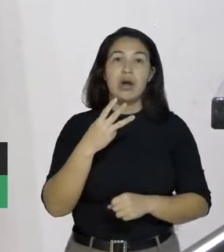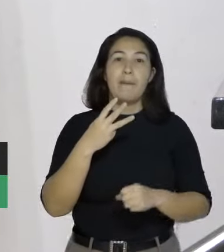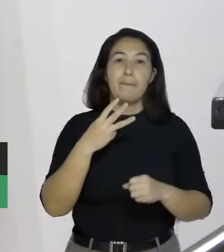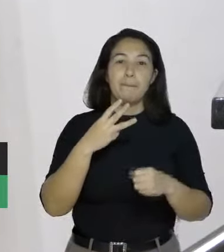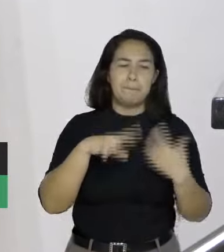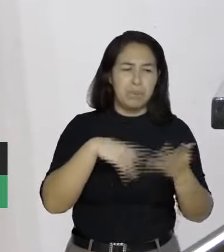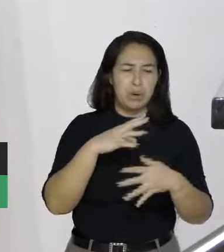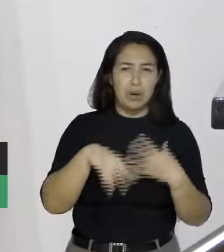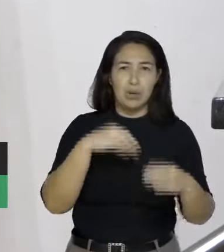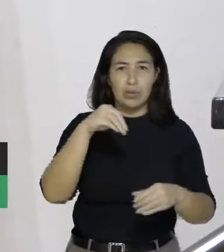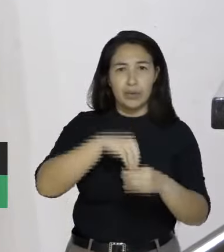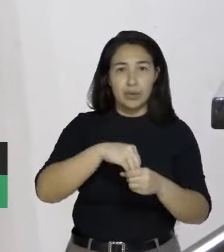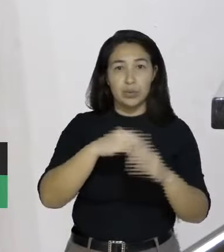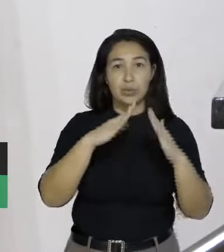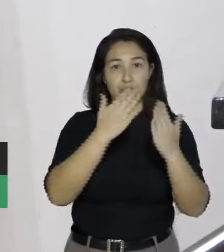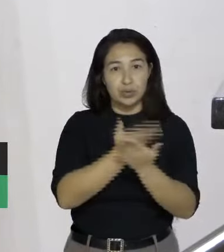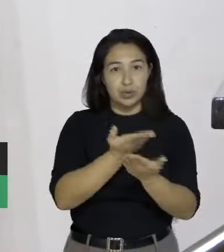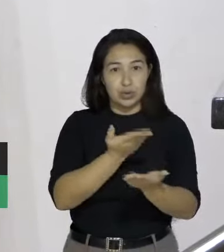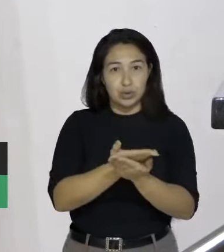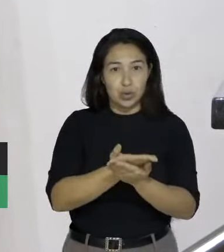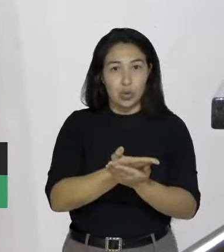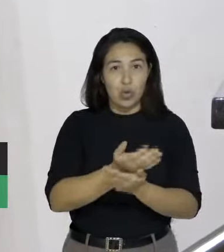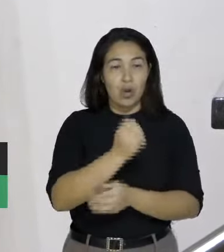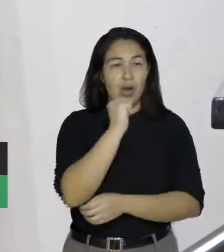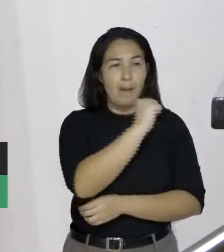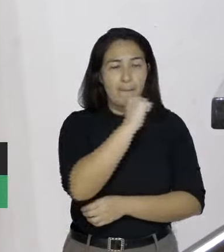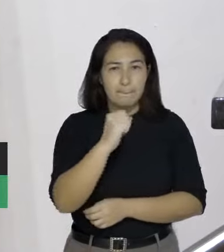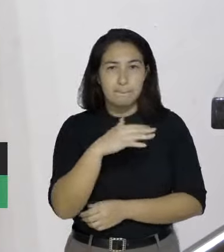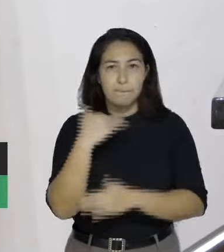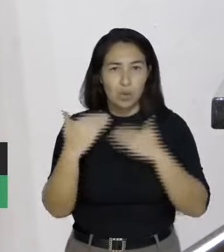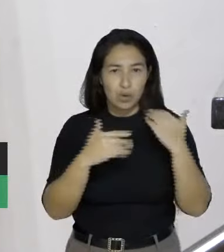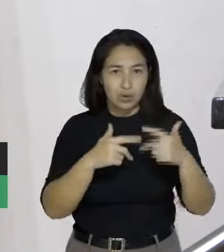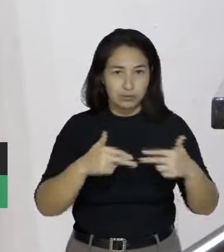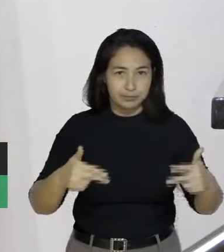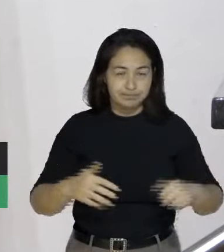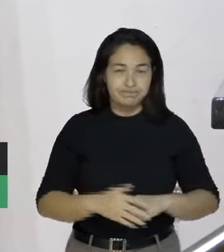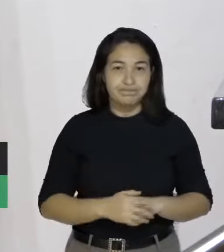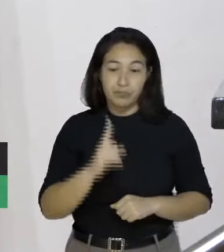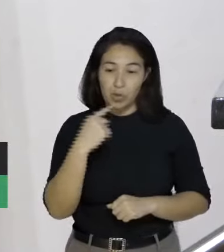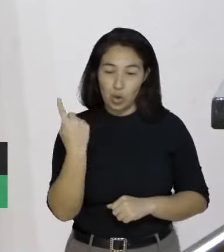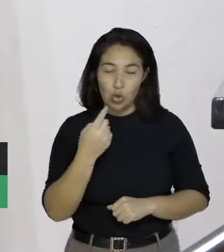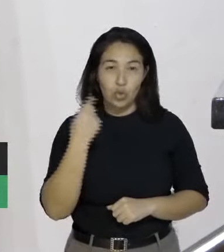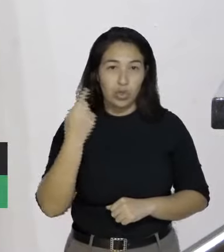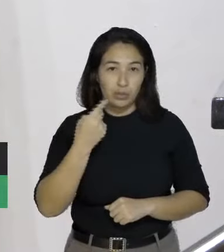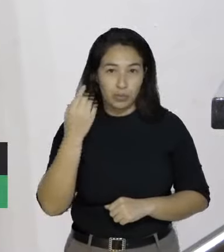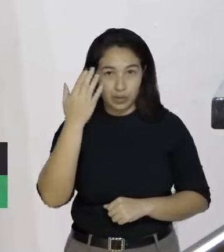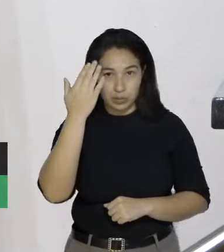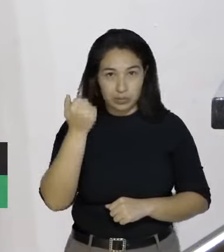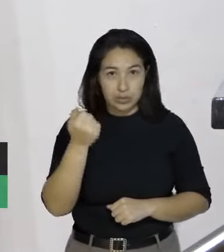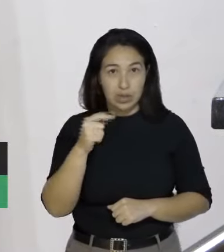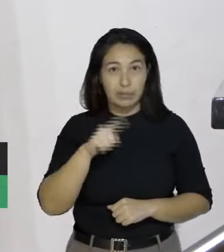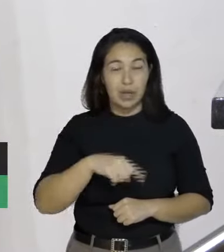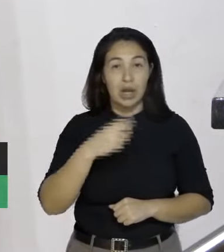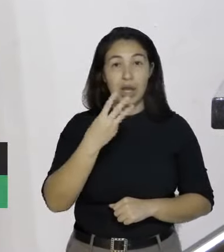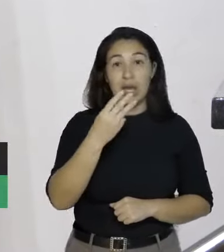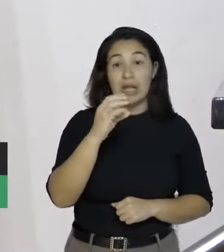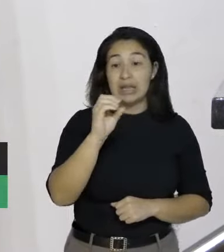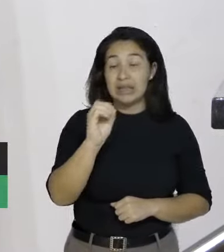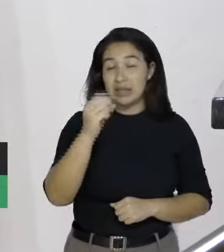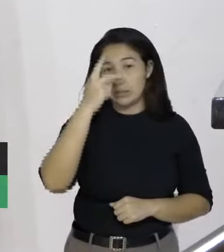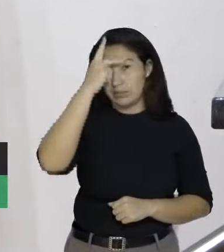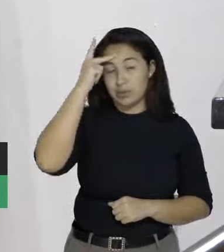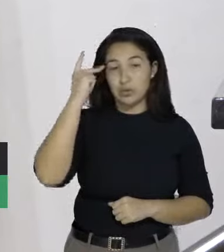desses 23 ataques aconteceram em escolas estaduais o que a nossa competência como deputados estaduais foram 30 pessoas mortas 24